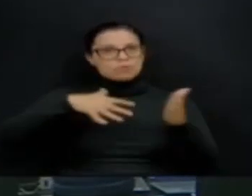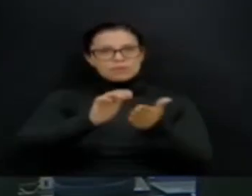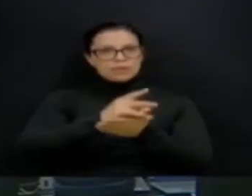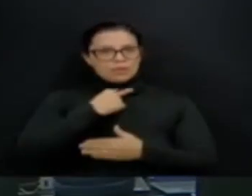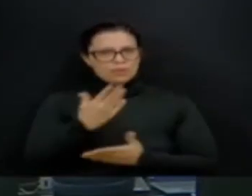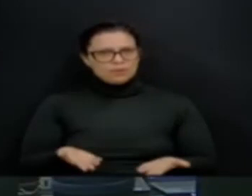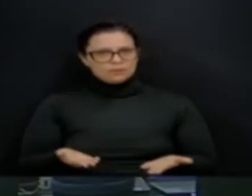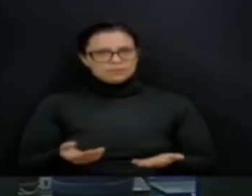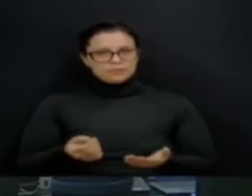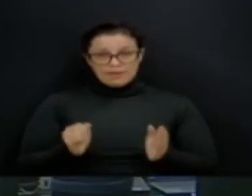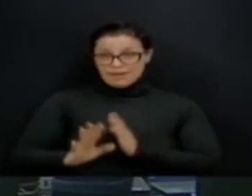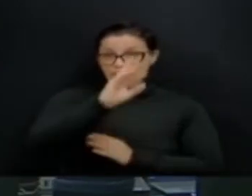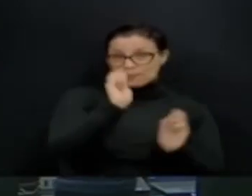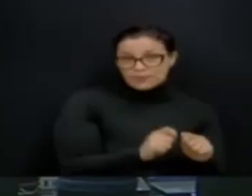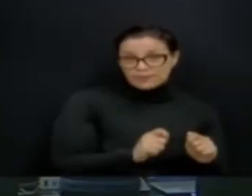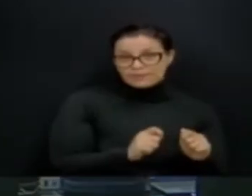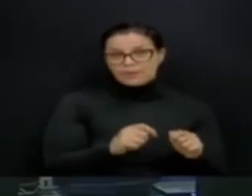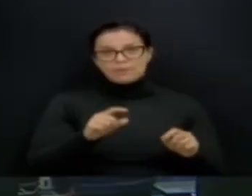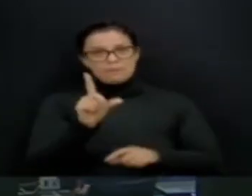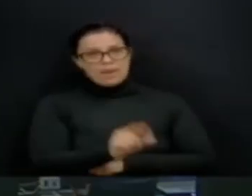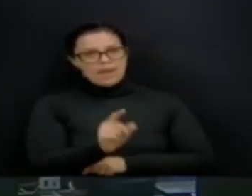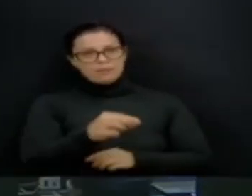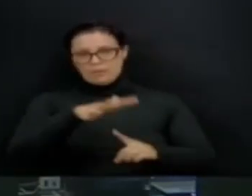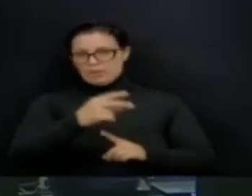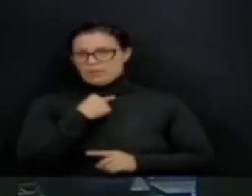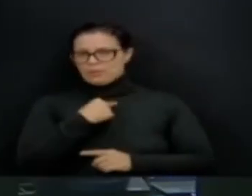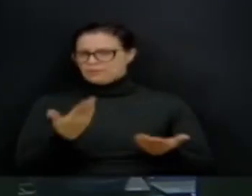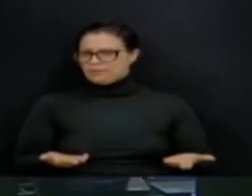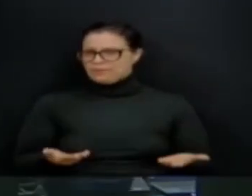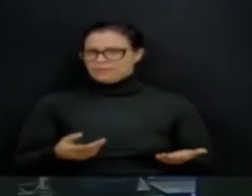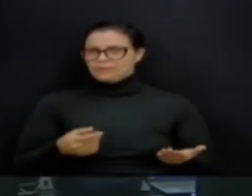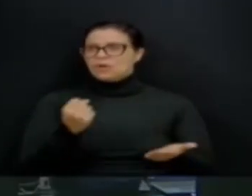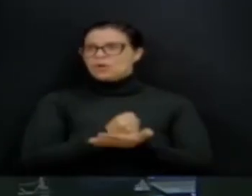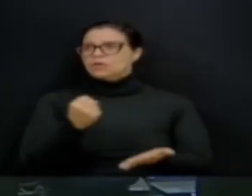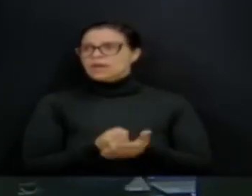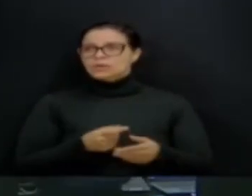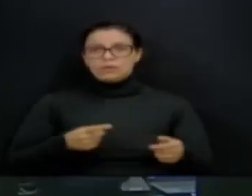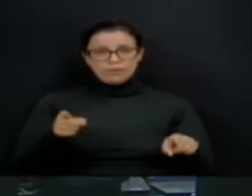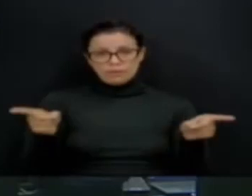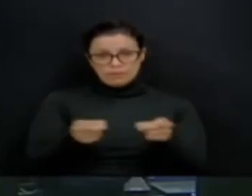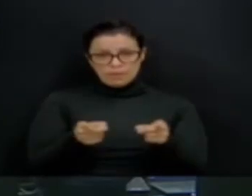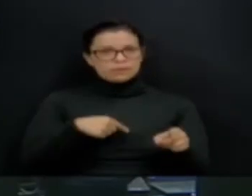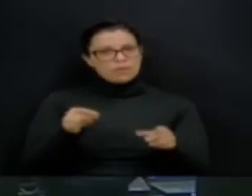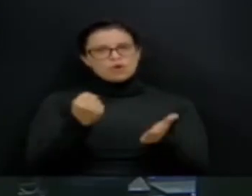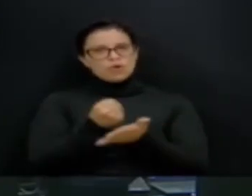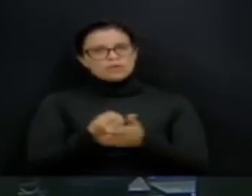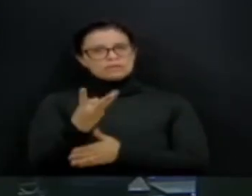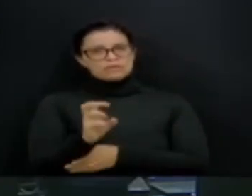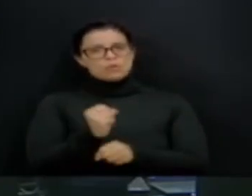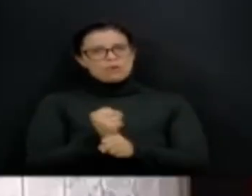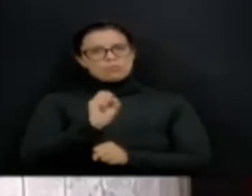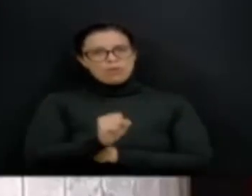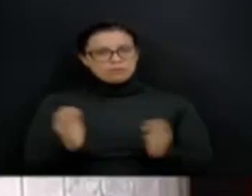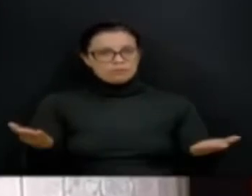pode. Preço alto, pode. Preço baixo no Paraná, não pode. Contrato de curto prazo, não pode. Contrato de 35